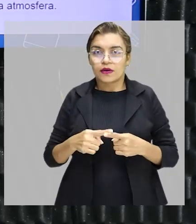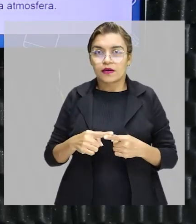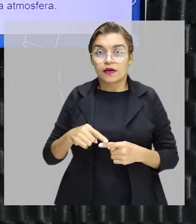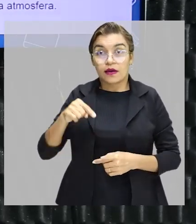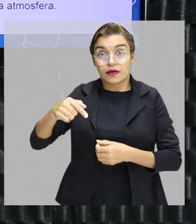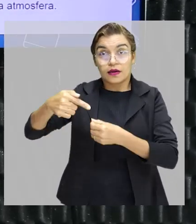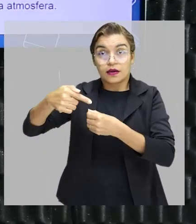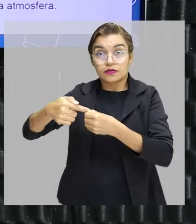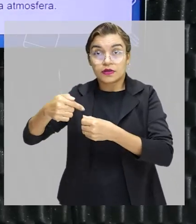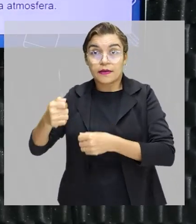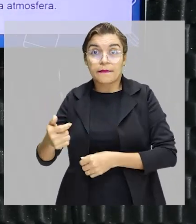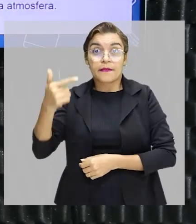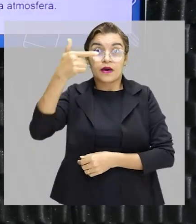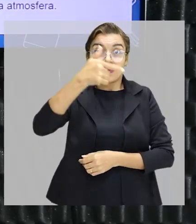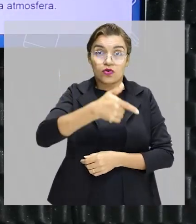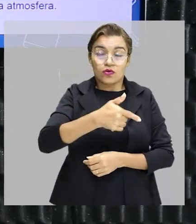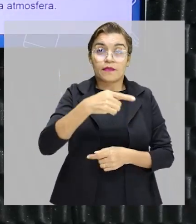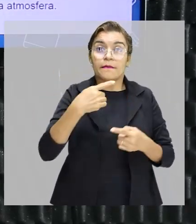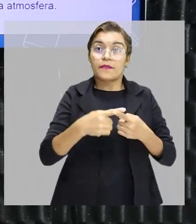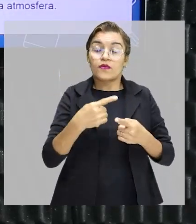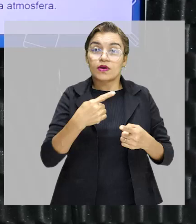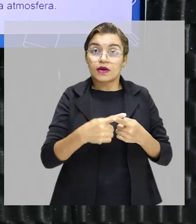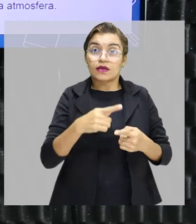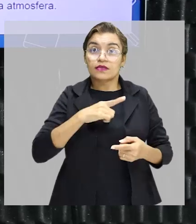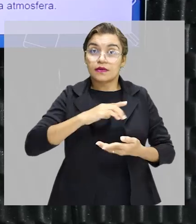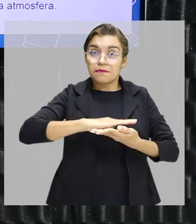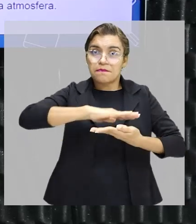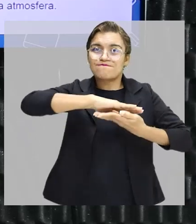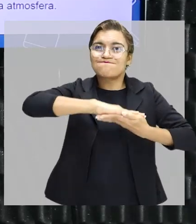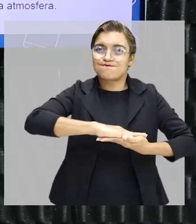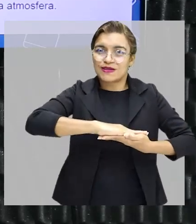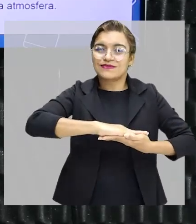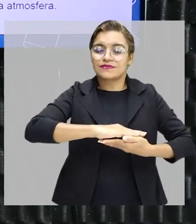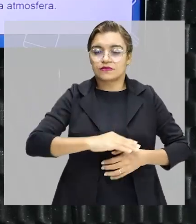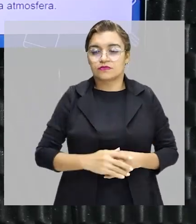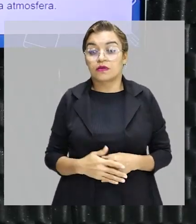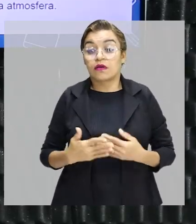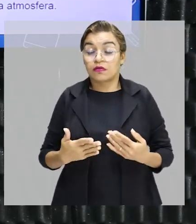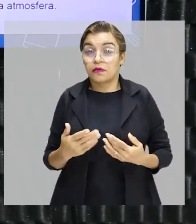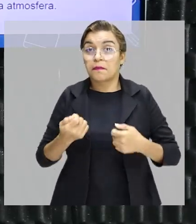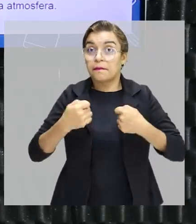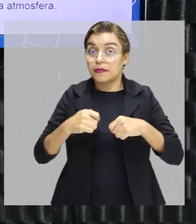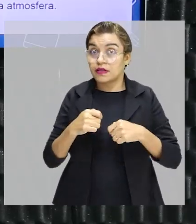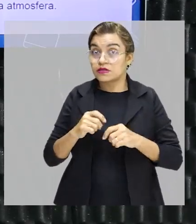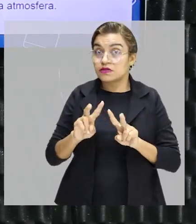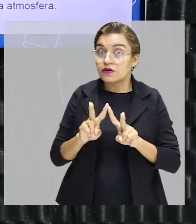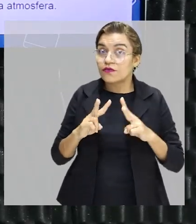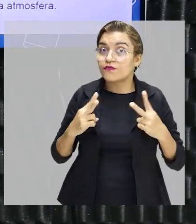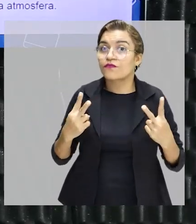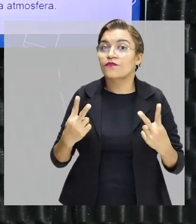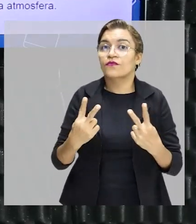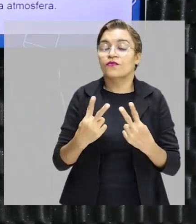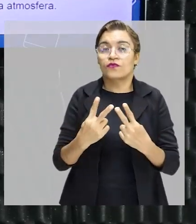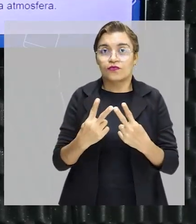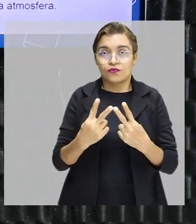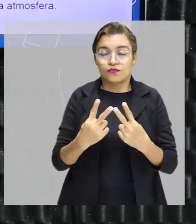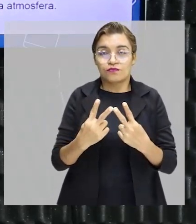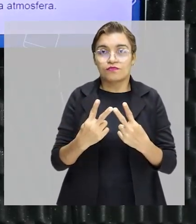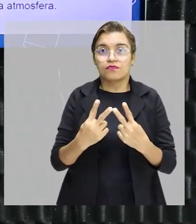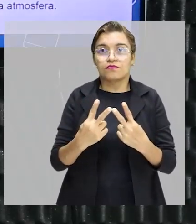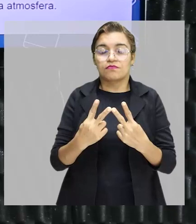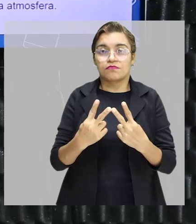seja armazenado a alta pressão. Então, a gente precisa de um volume muito